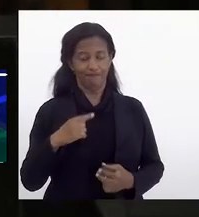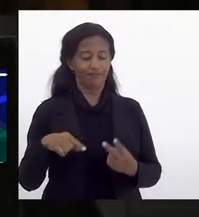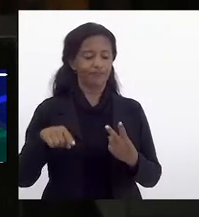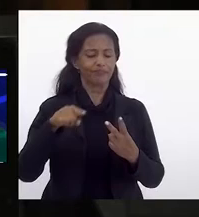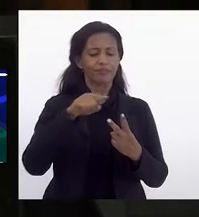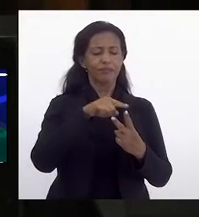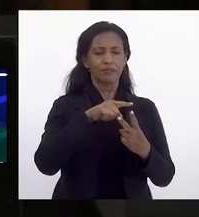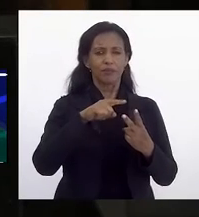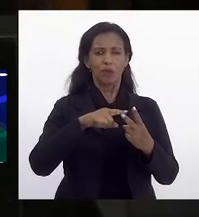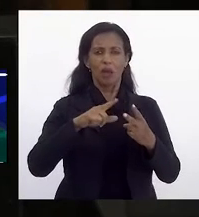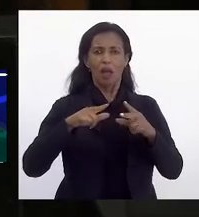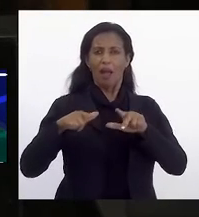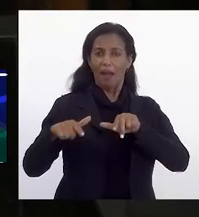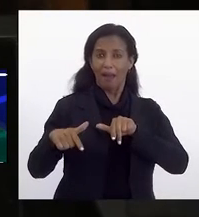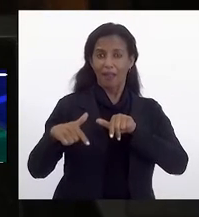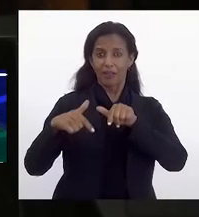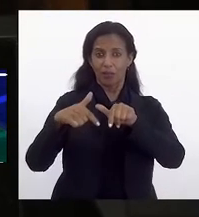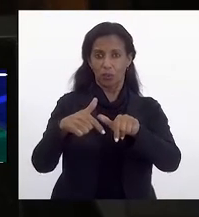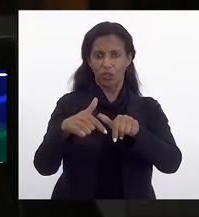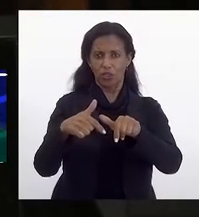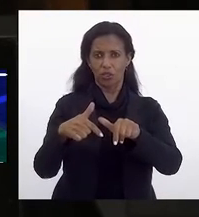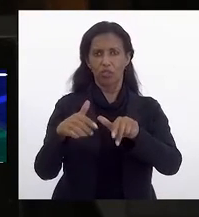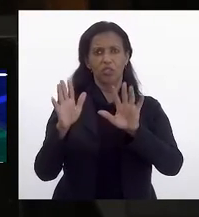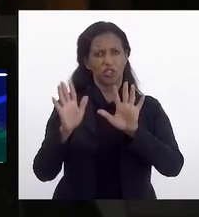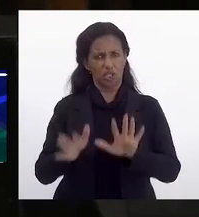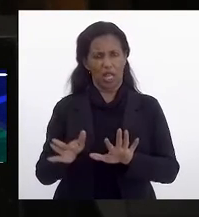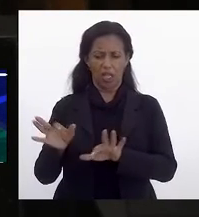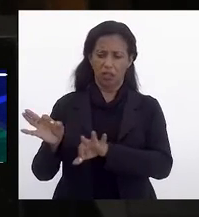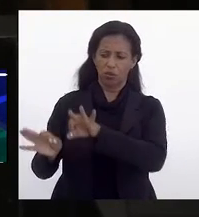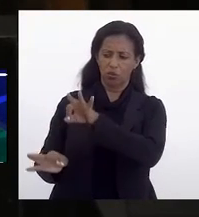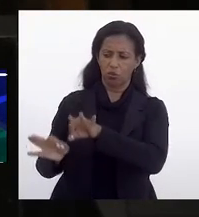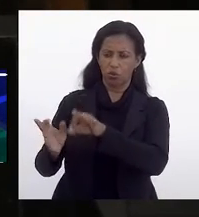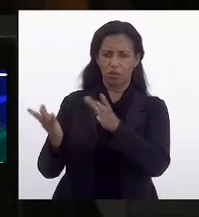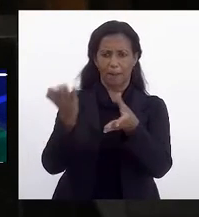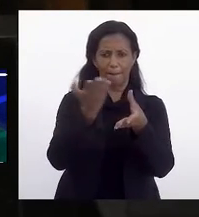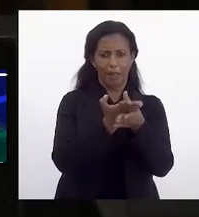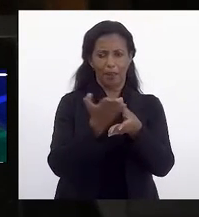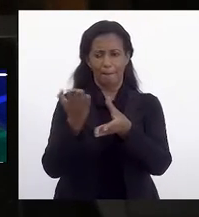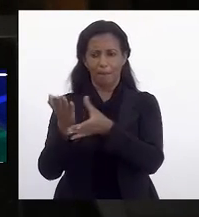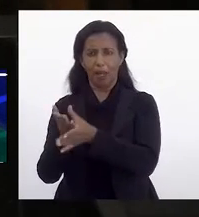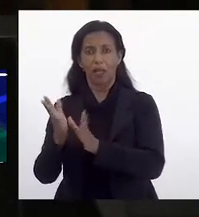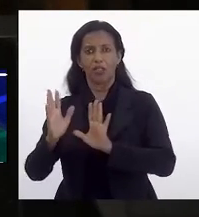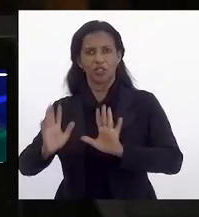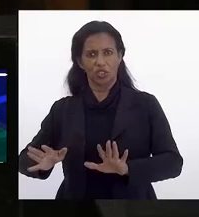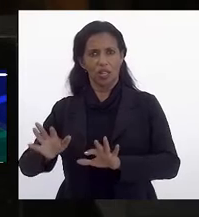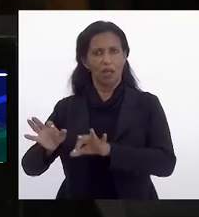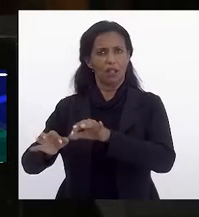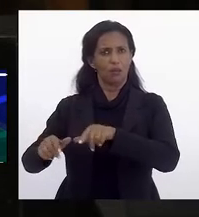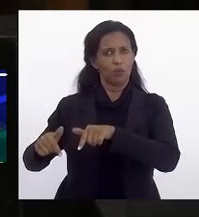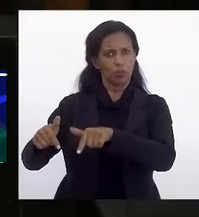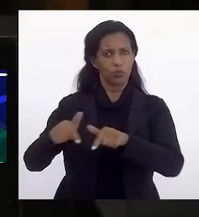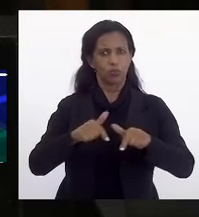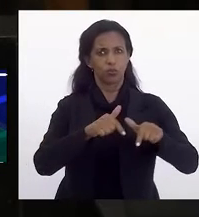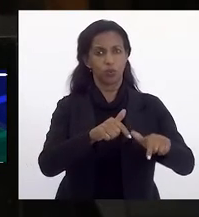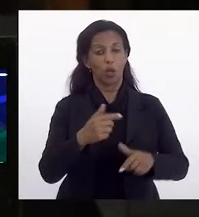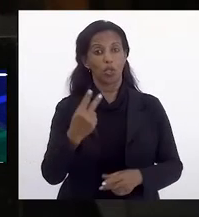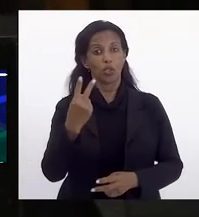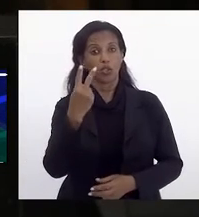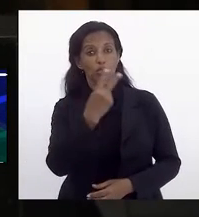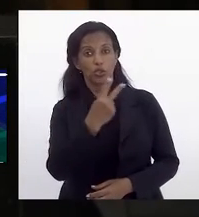ações julgadas, como bem ela o disse, aqui no Supremo Tribunal Federal, de duas